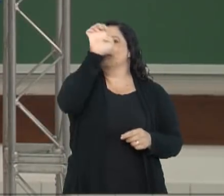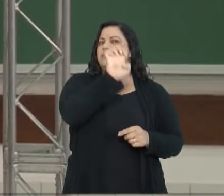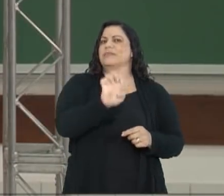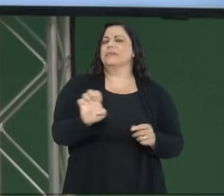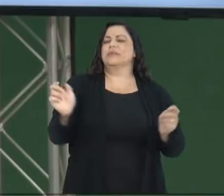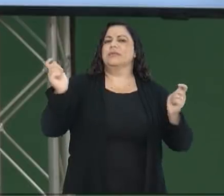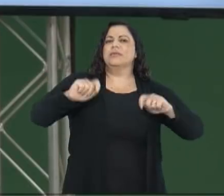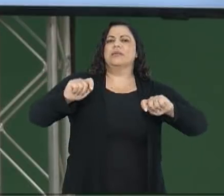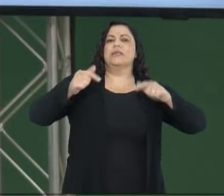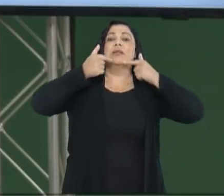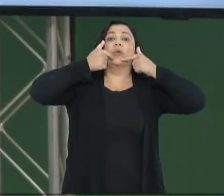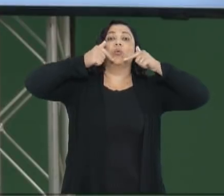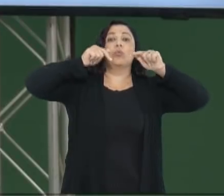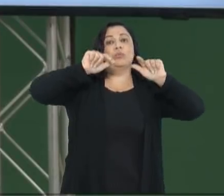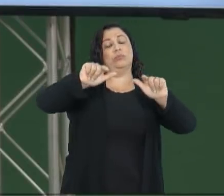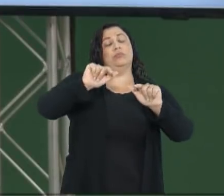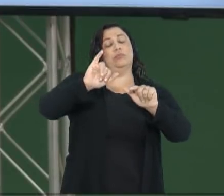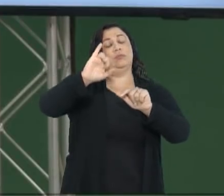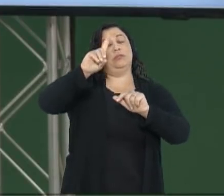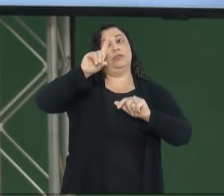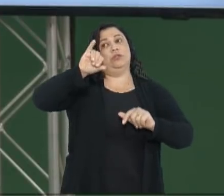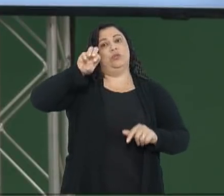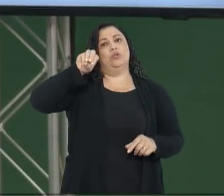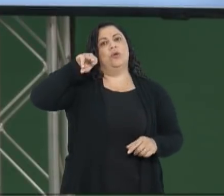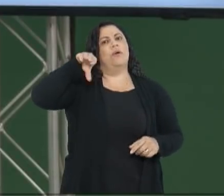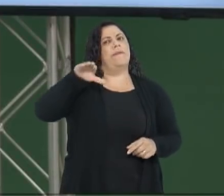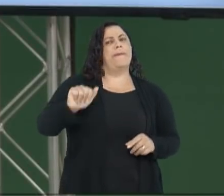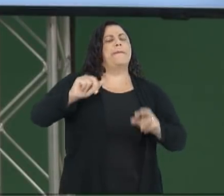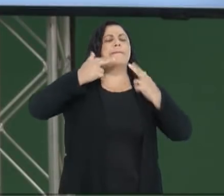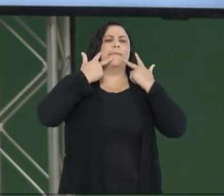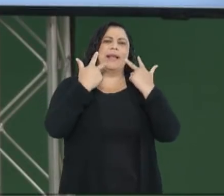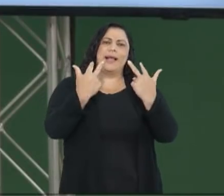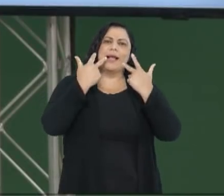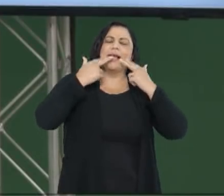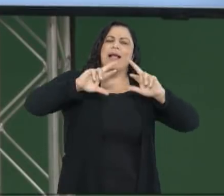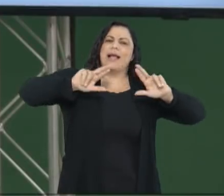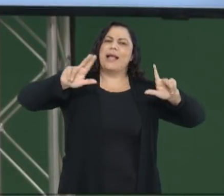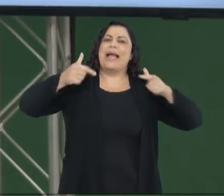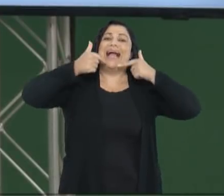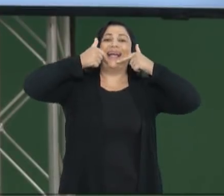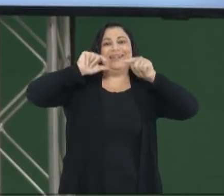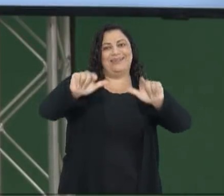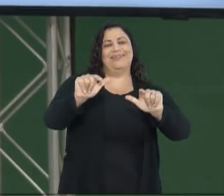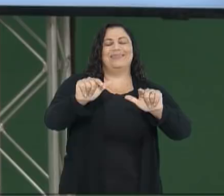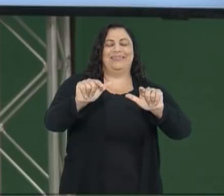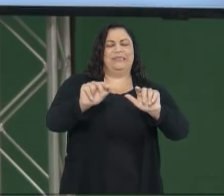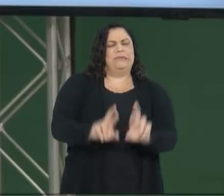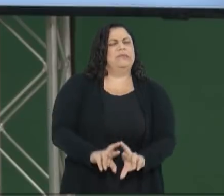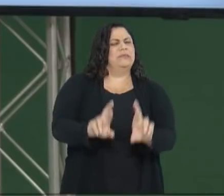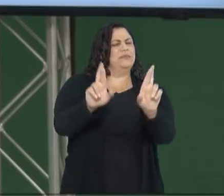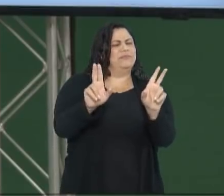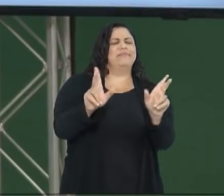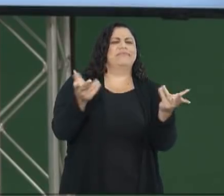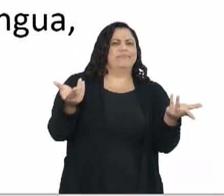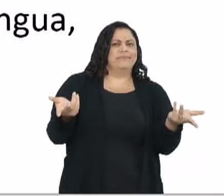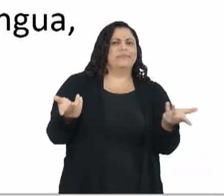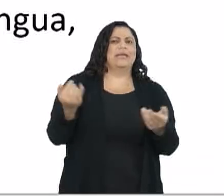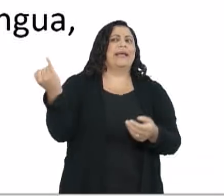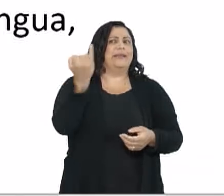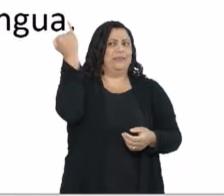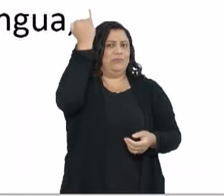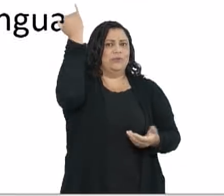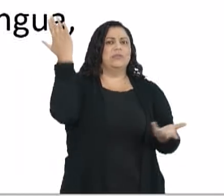primeiro pelo idioma. Veja o quanto é importante essa questão da língua falada, do idioma, né? E exemplos ali,